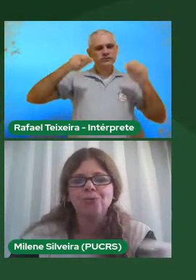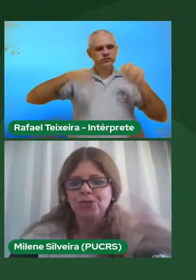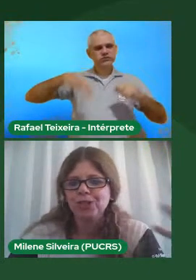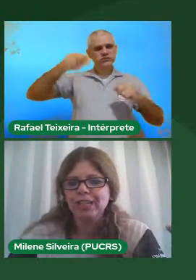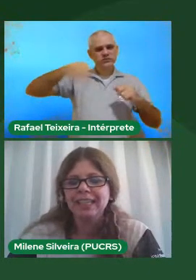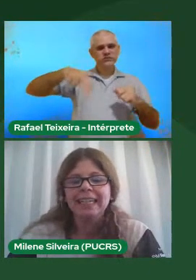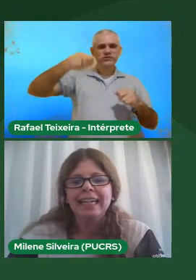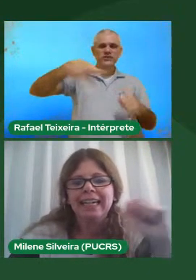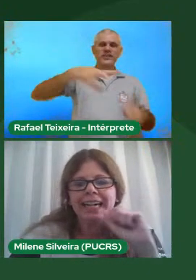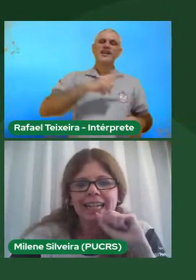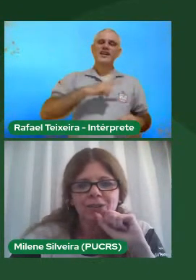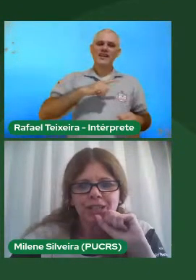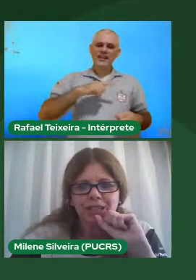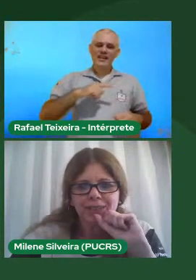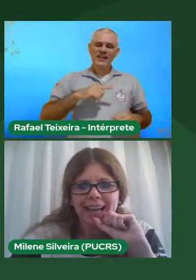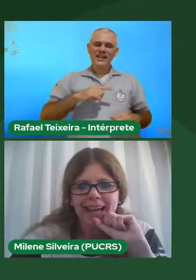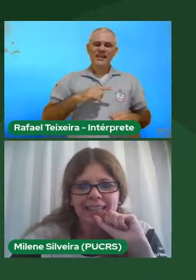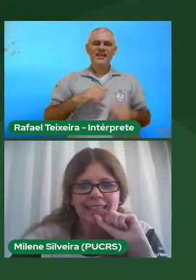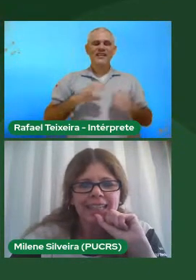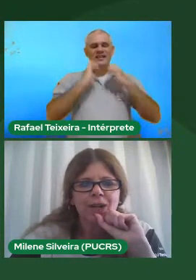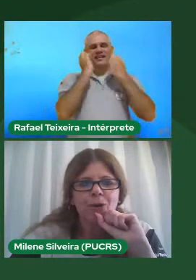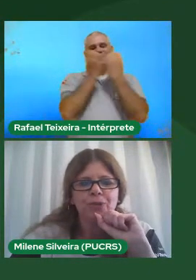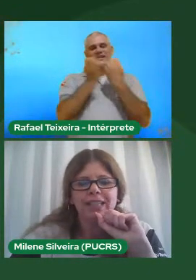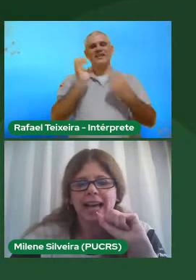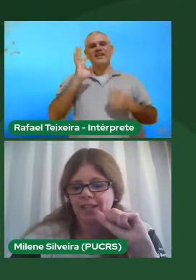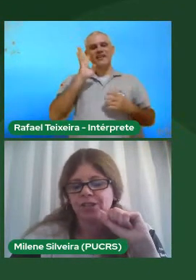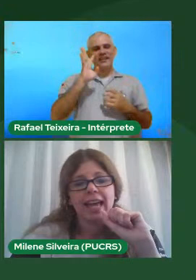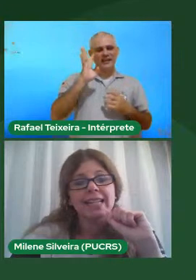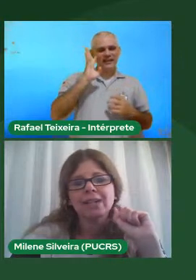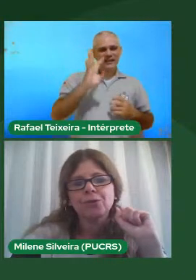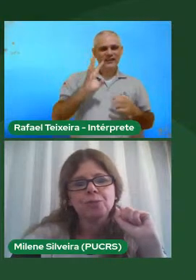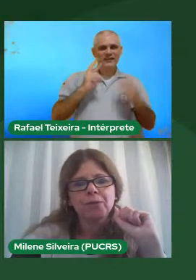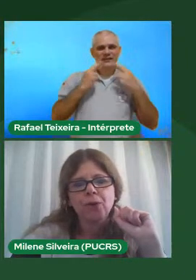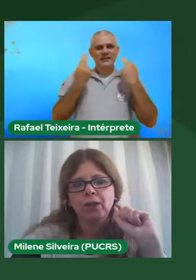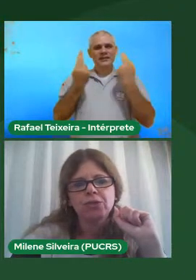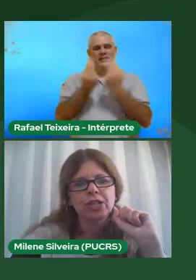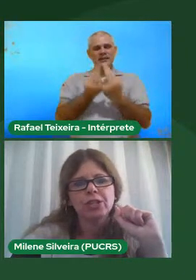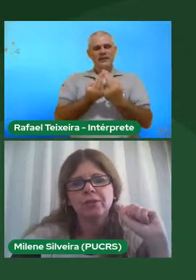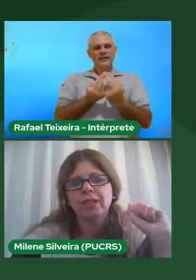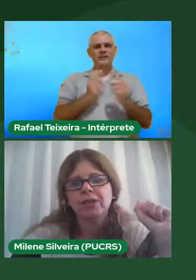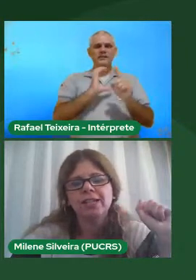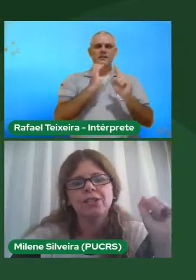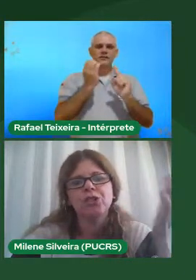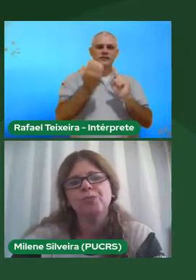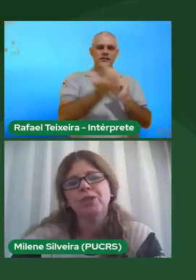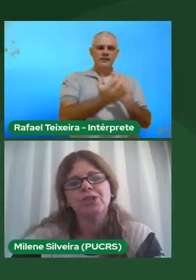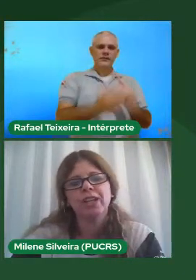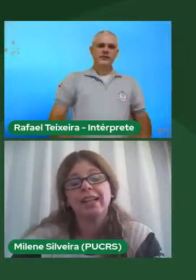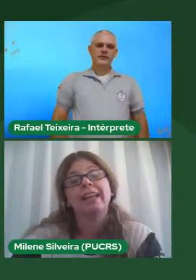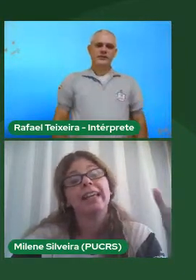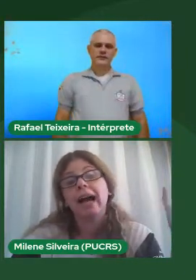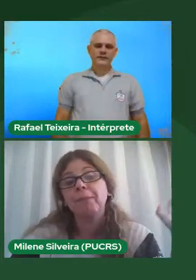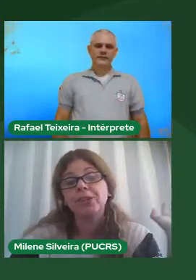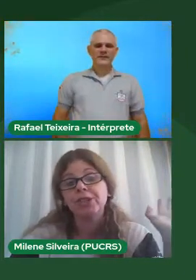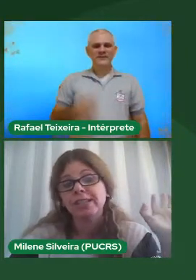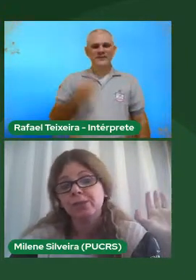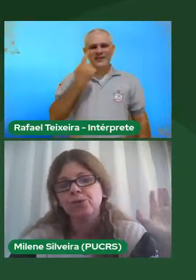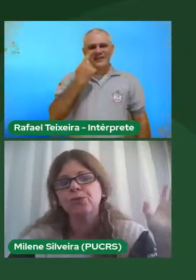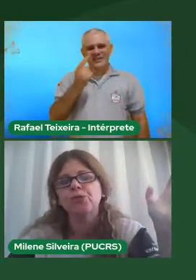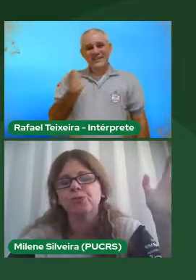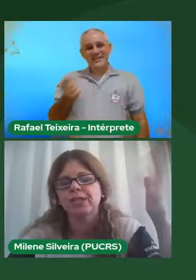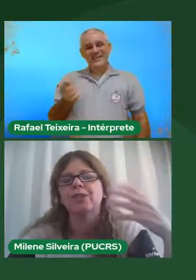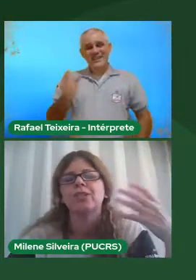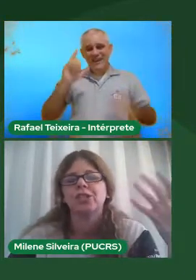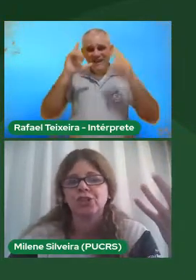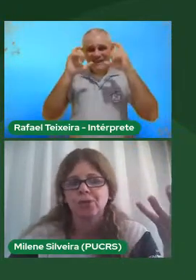muito legal de reunião da comunidade. Essa última foto, gente, eu não resisti, porque eu achei... Aqui, a partir, assim,